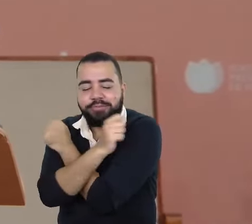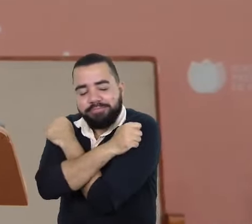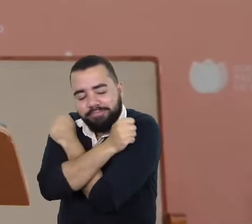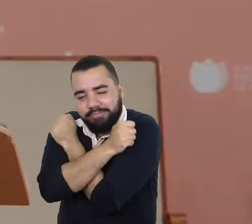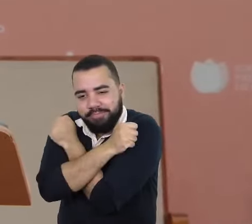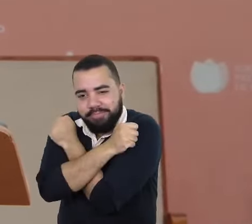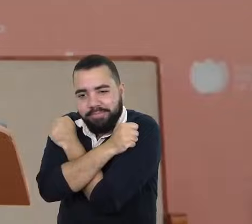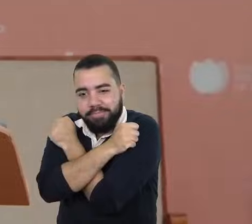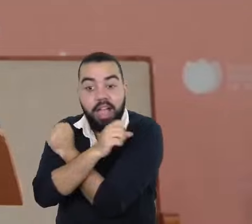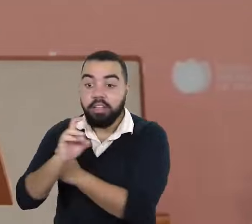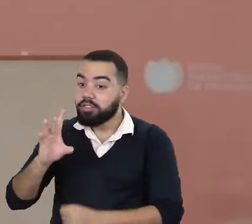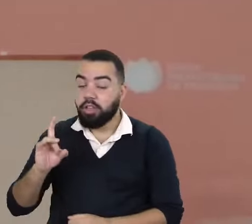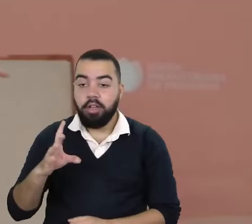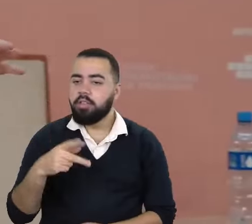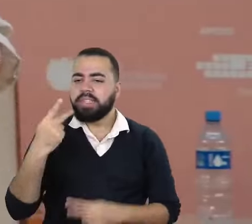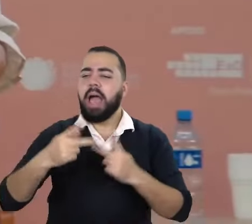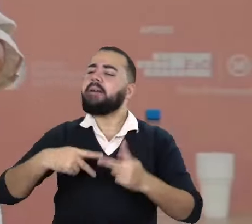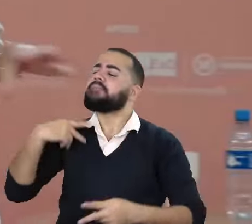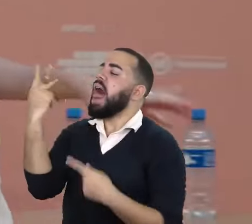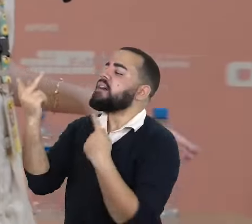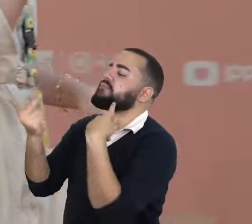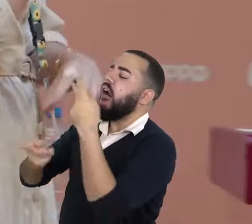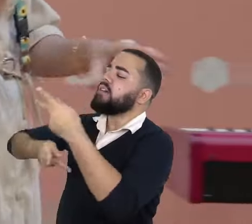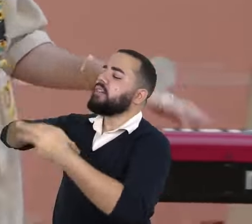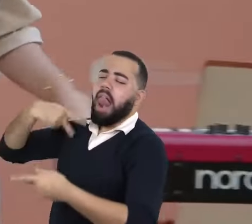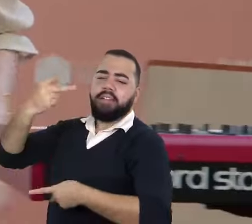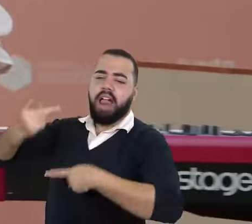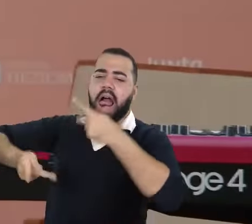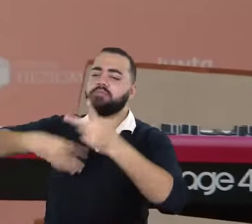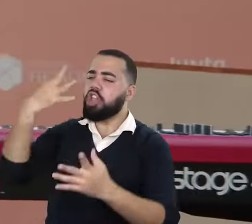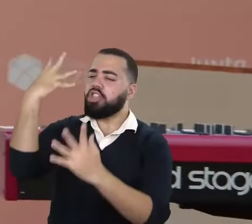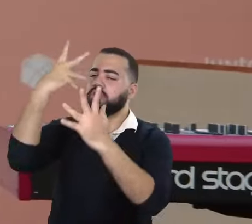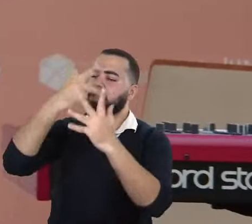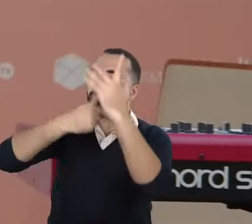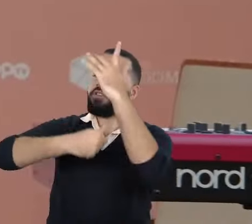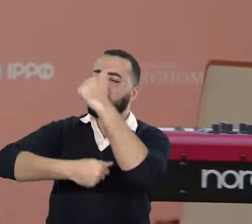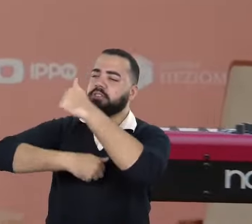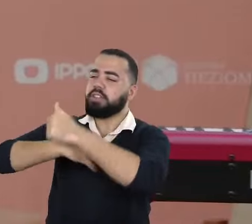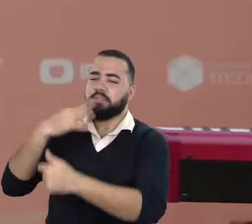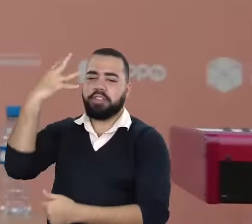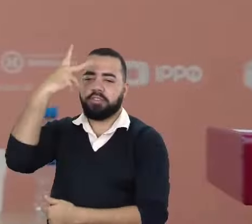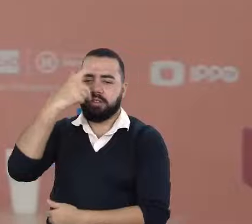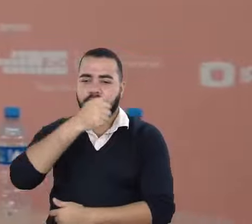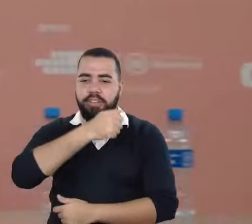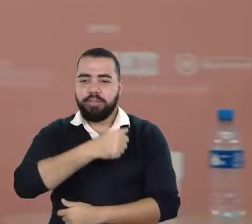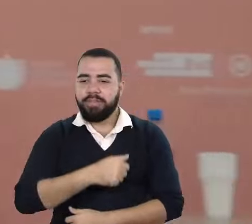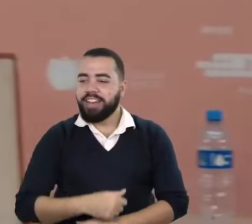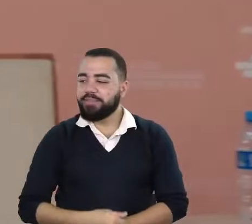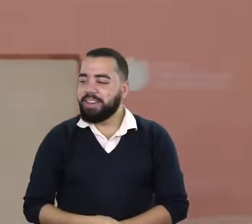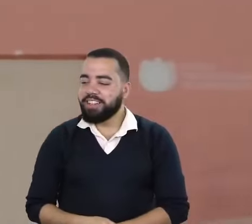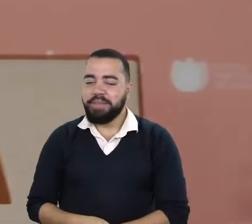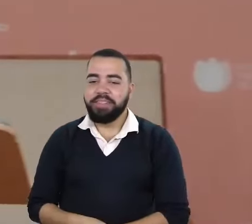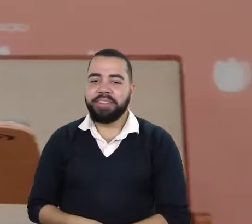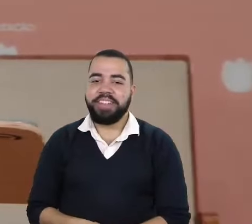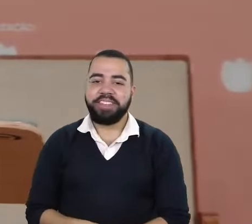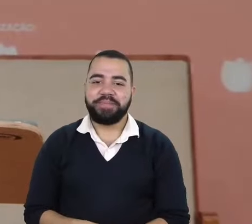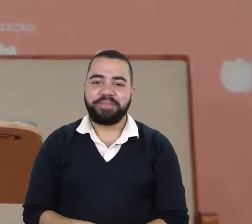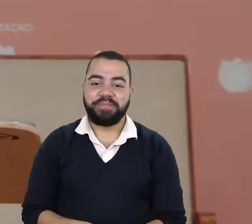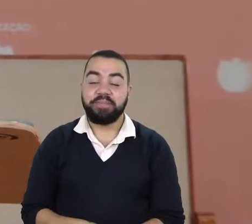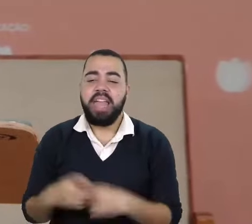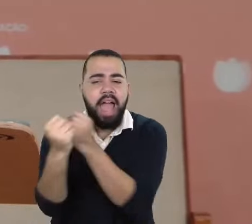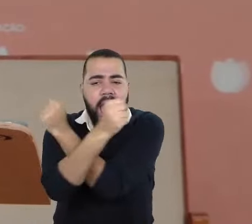motivação. Não precisa ter um discurso mais belo dos milhares e milhares. Não precisa. Ele só me abraçou, segurou